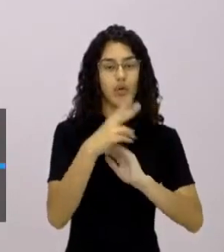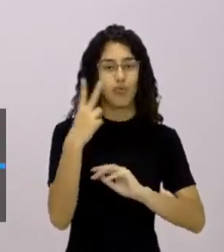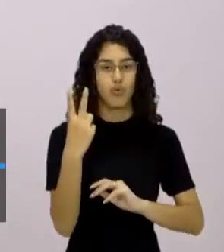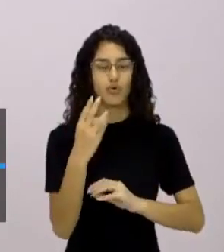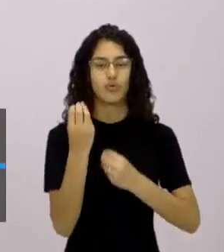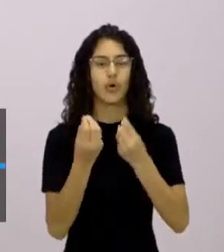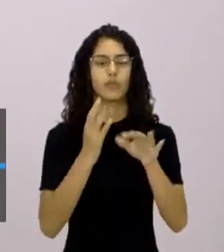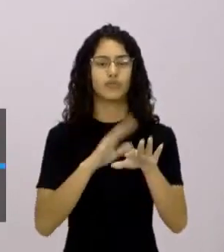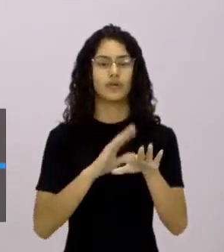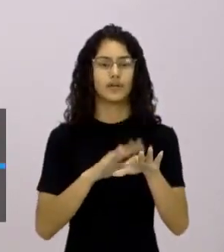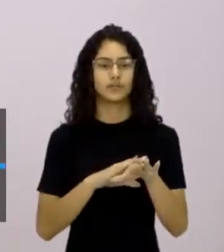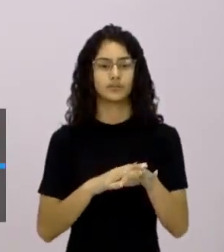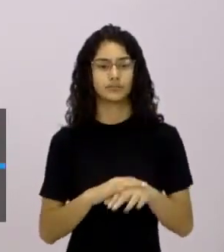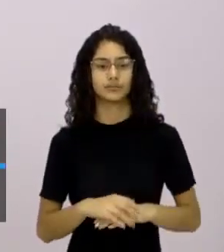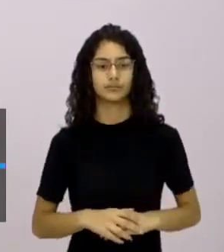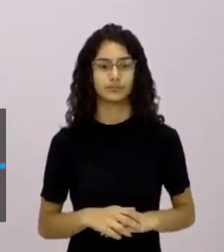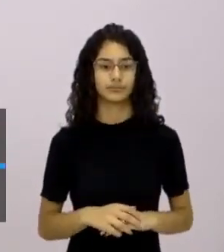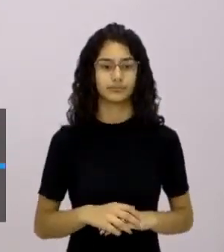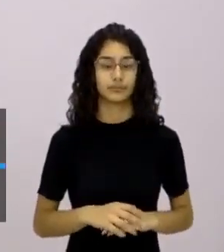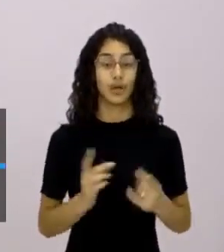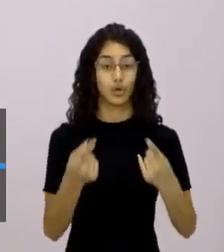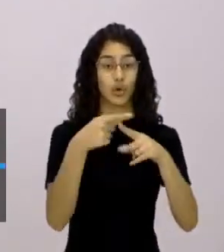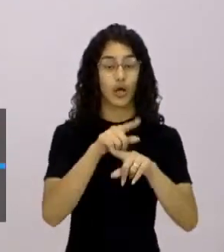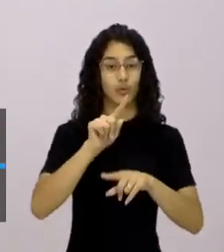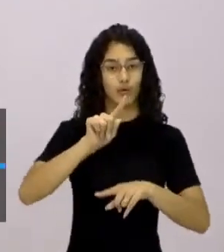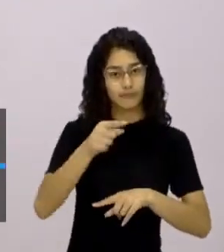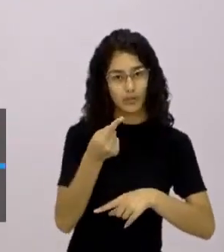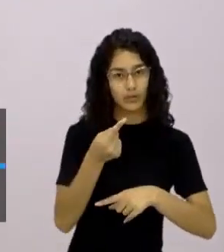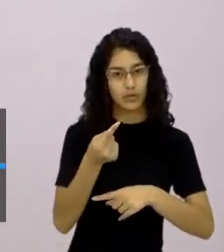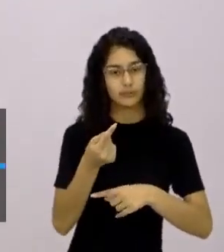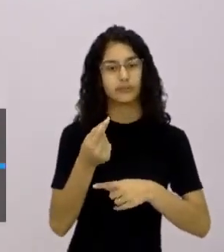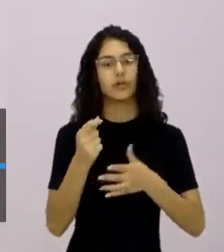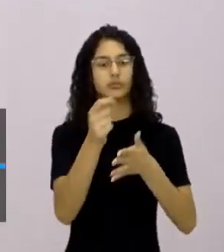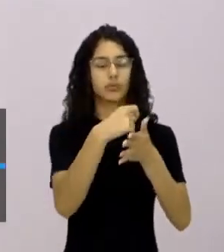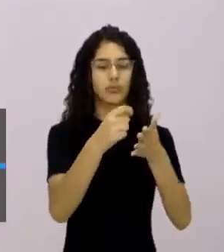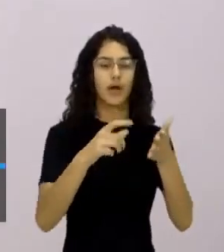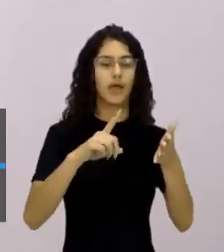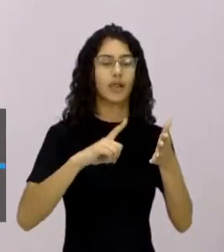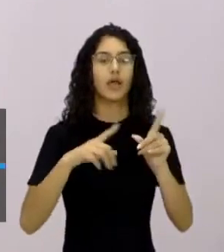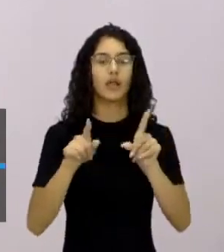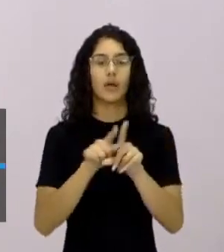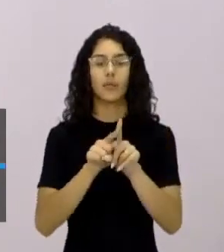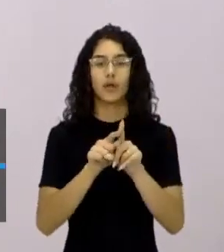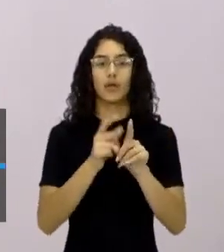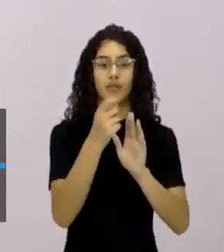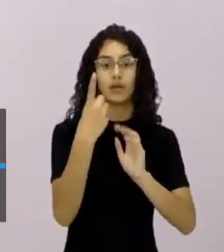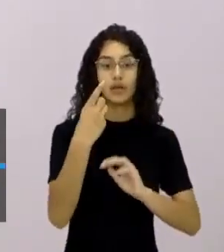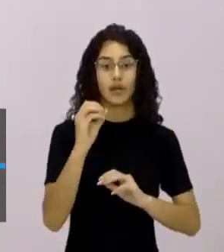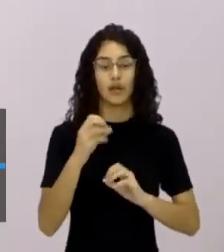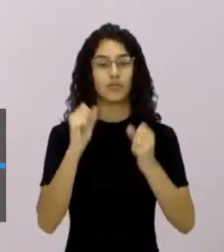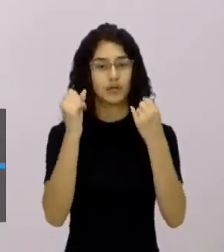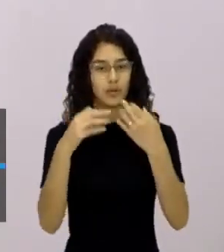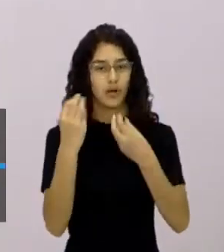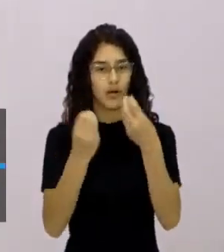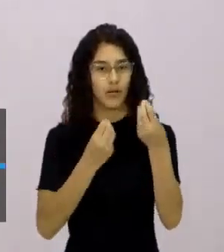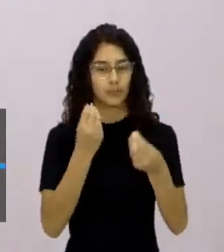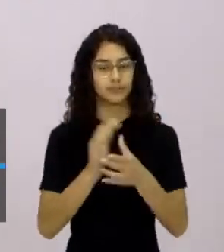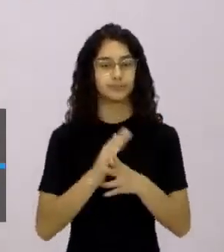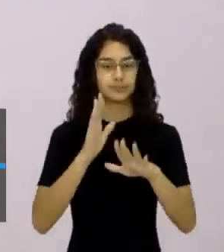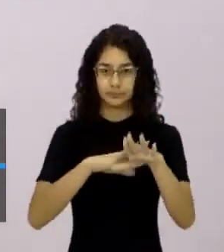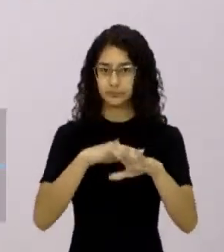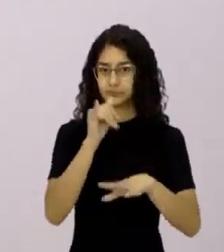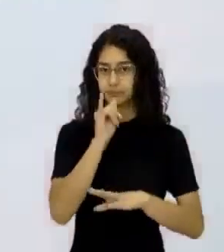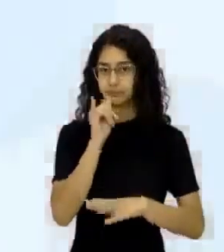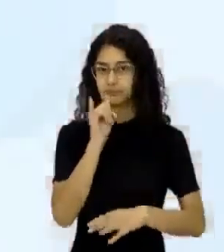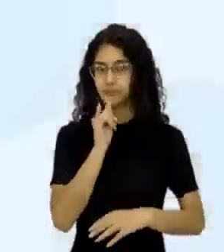você aumenta? Mexendo na vírgula, tá? E aí, você compensa escrevendo como uma potenciazinha de 10. Eu vou explicar como, ó. Vamos fazer esse